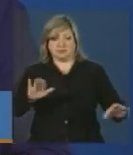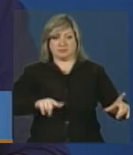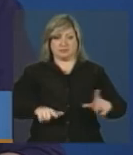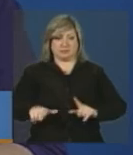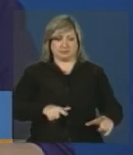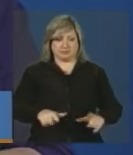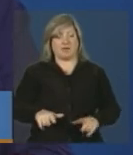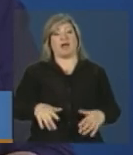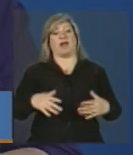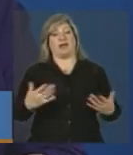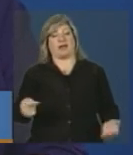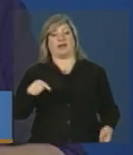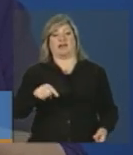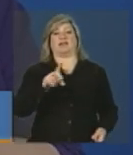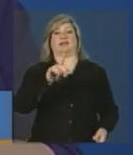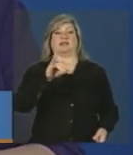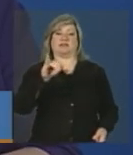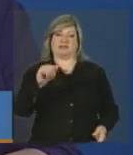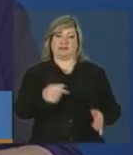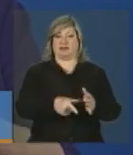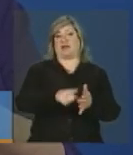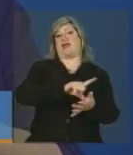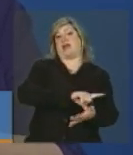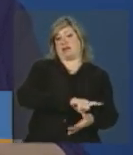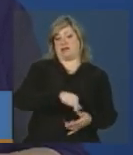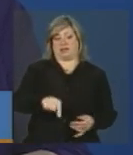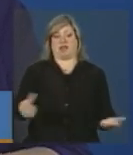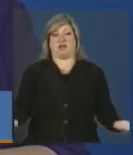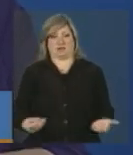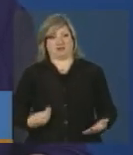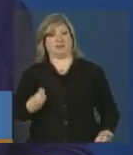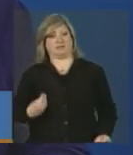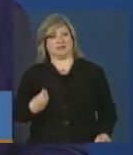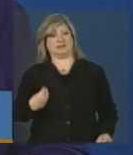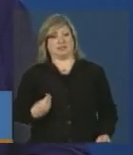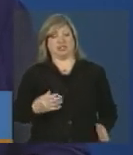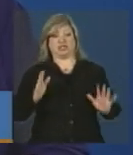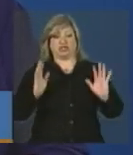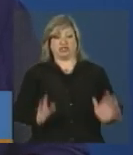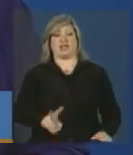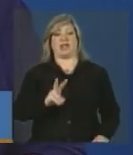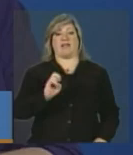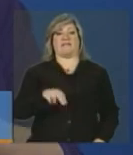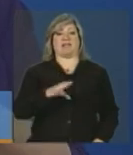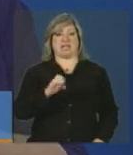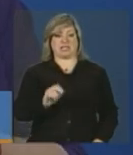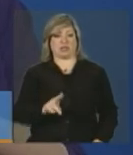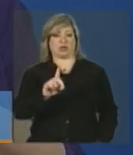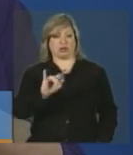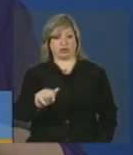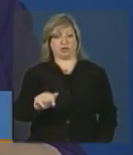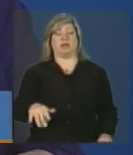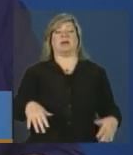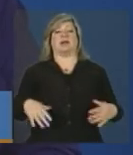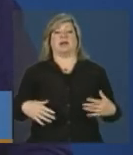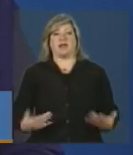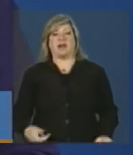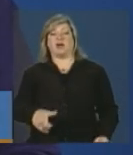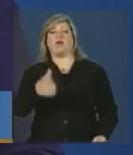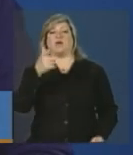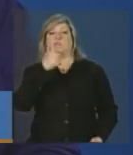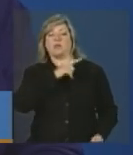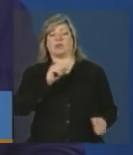e, obviamente, essa data tem que ser anterior à data de preenchimento do questionário. Se a data que ele colocar